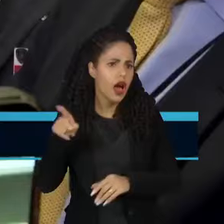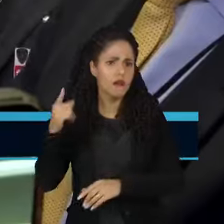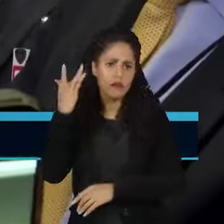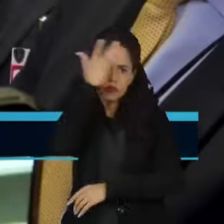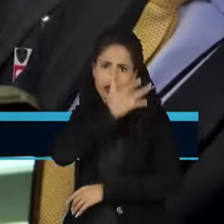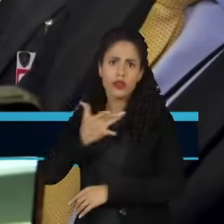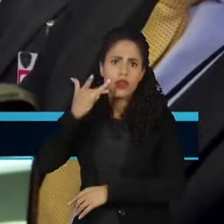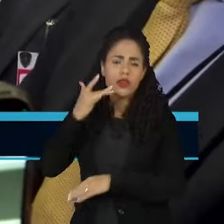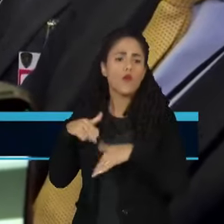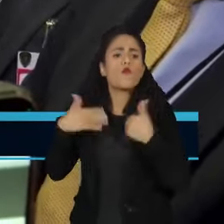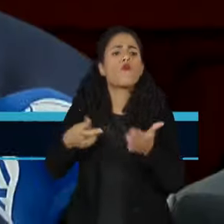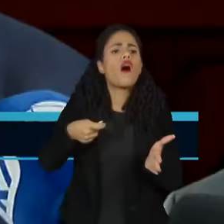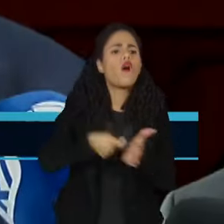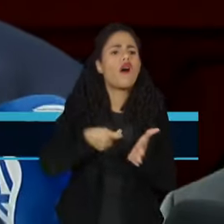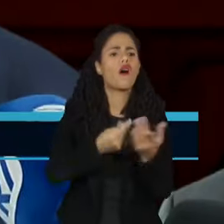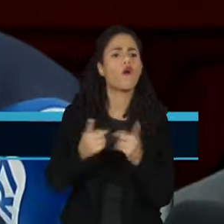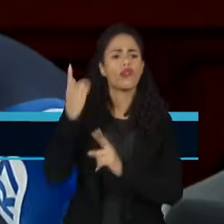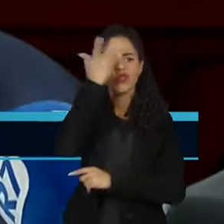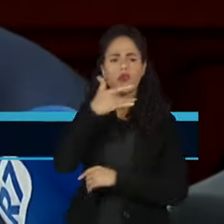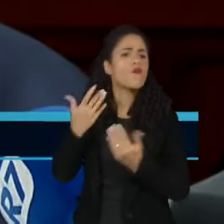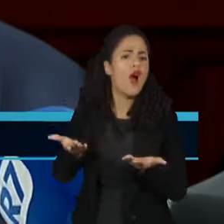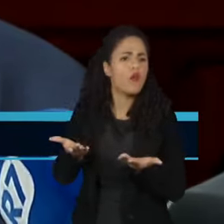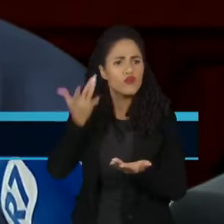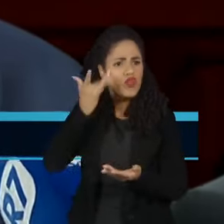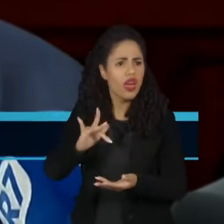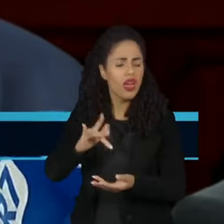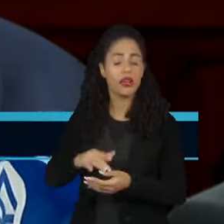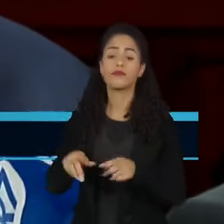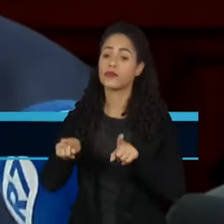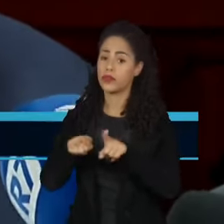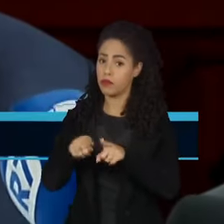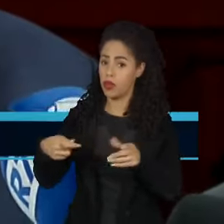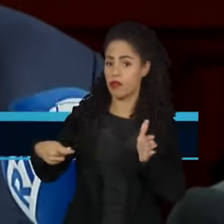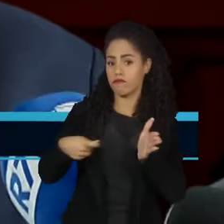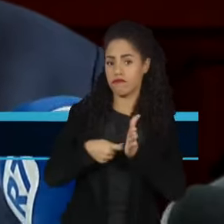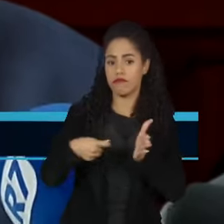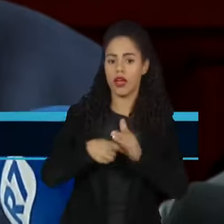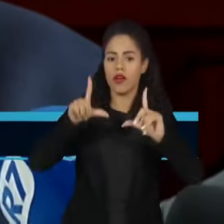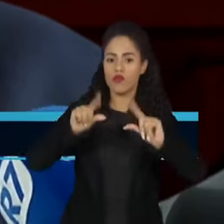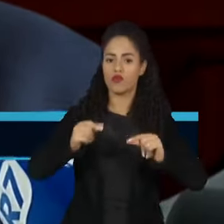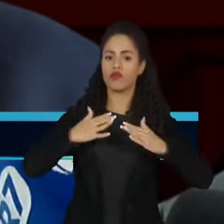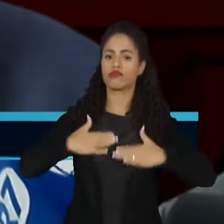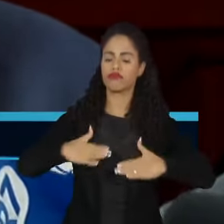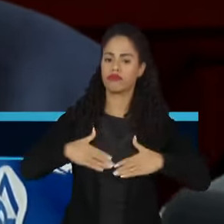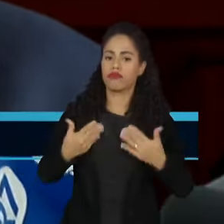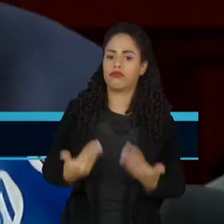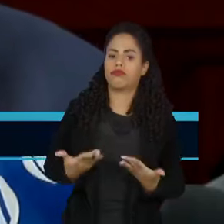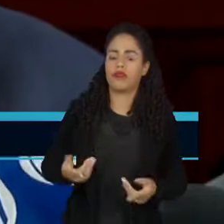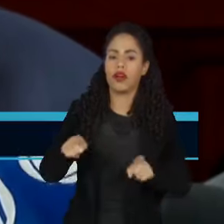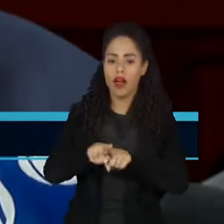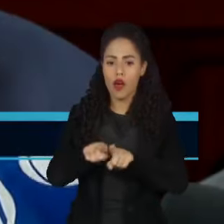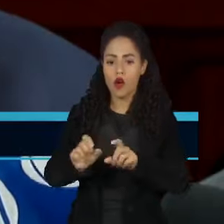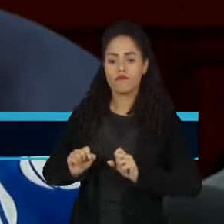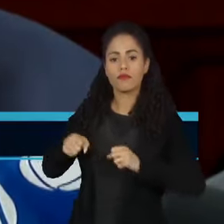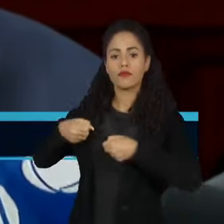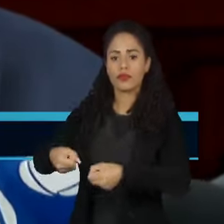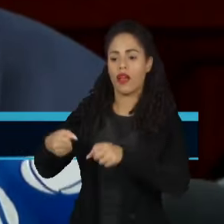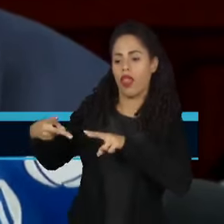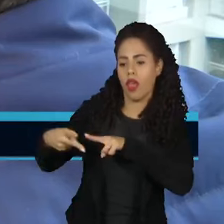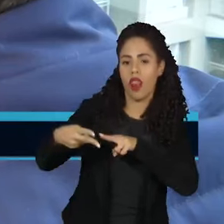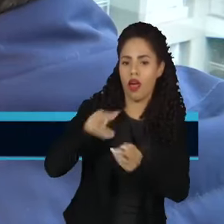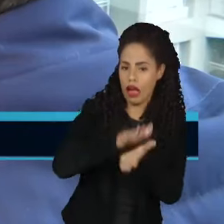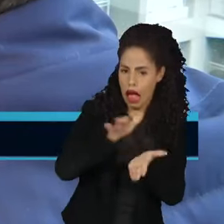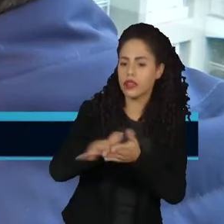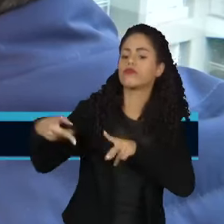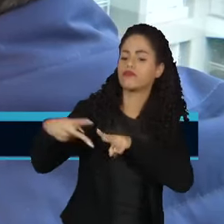não sei qual é a pressão contra Haddad. Além disso, para amenizar a pressão, Haddad defendeu uma aceleração da agenda de corte de